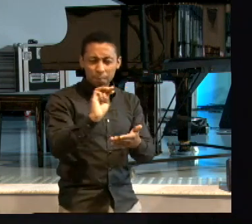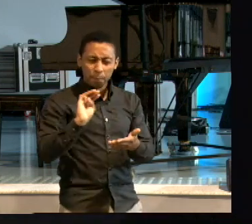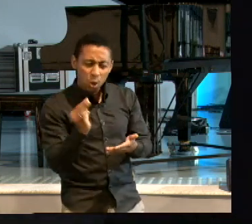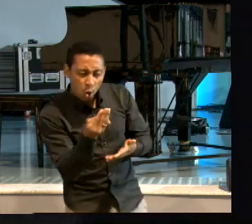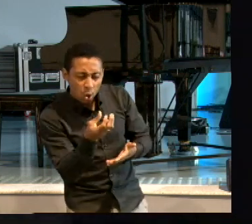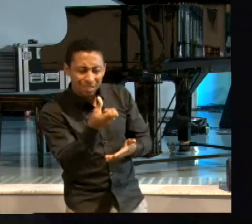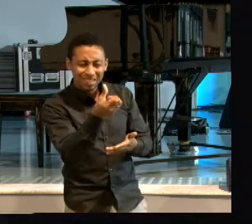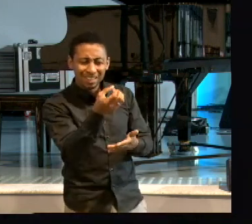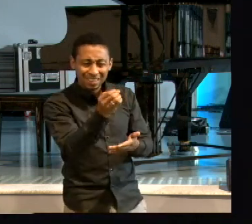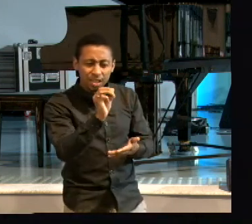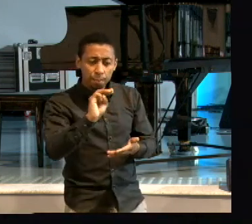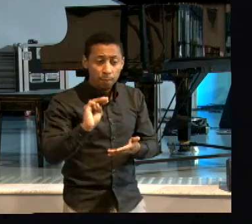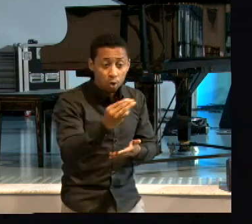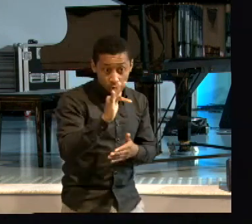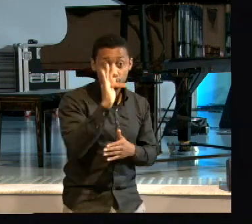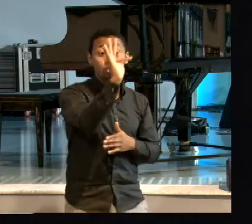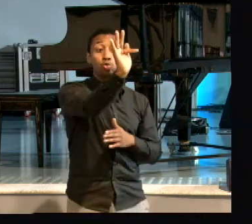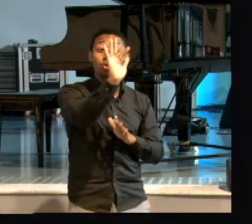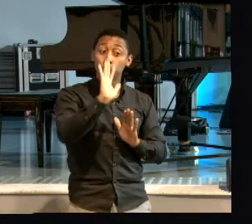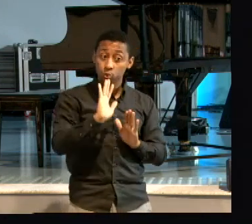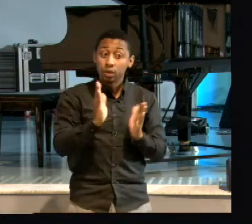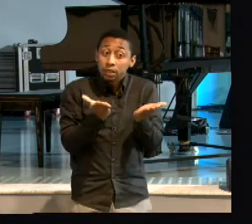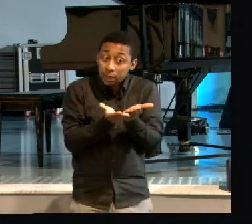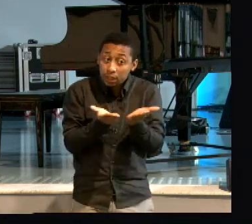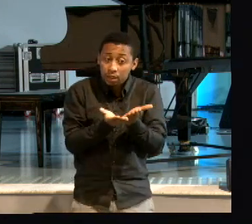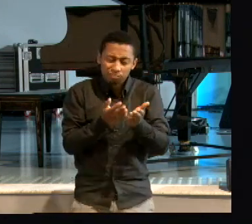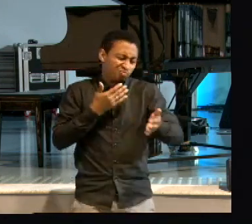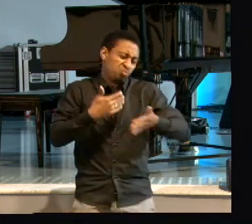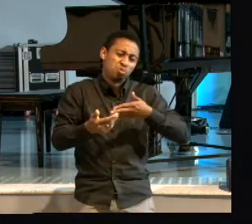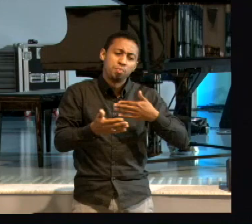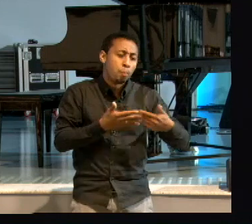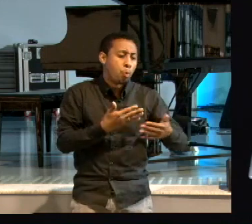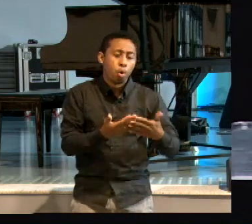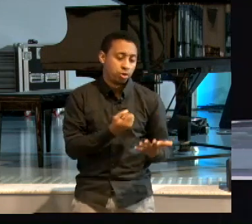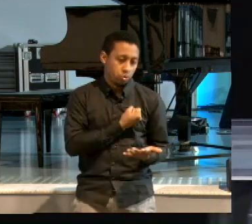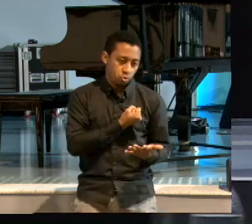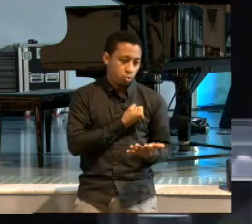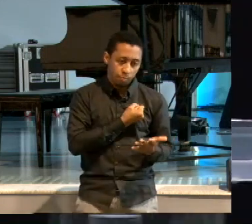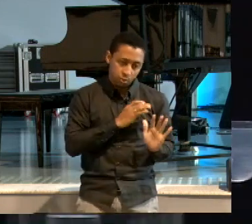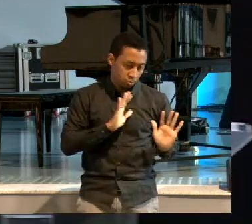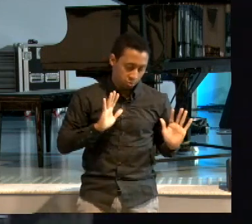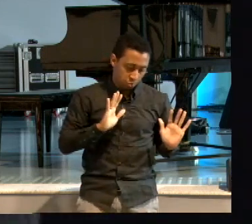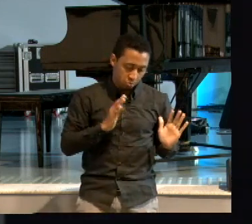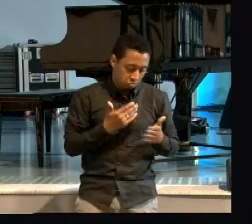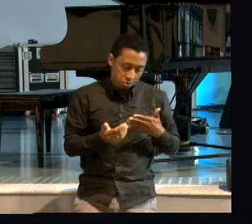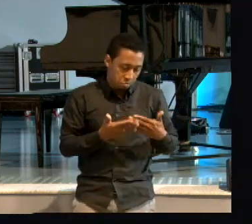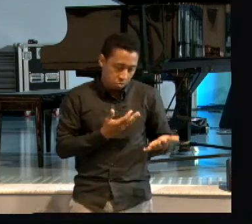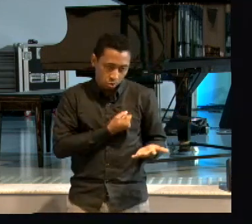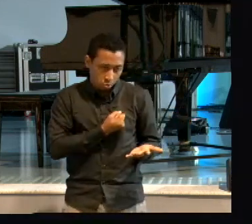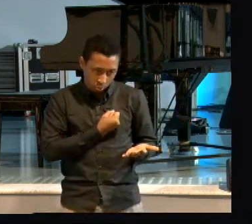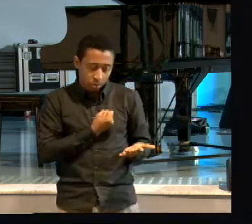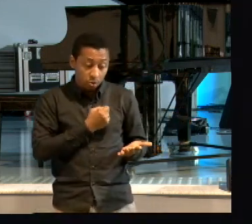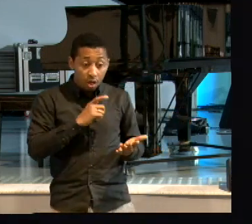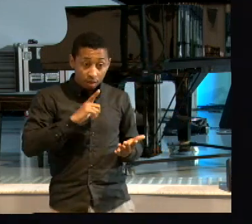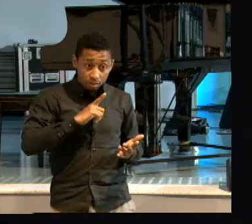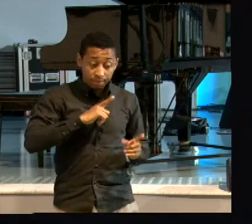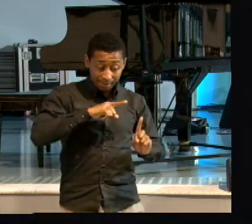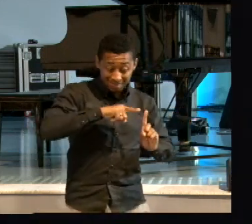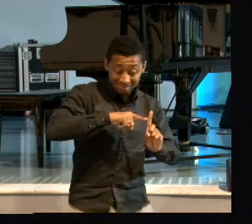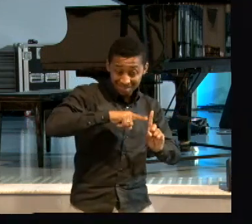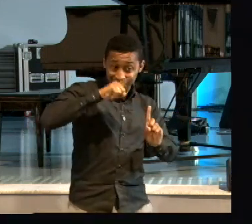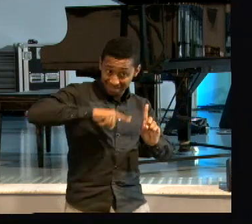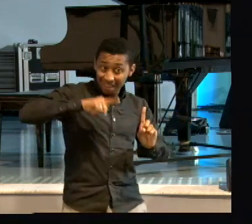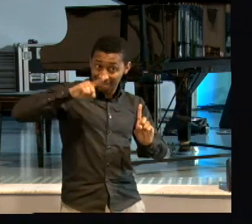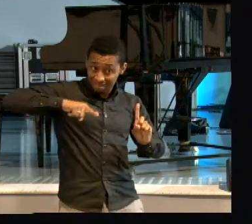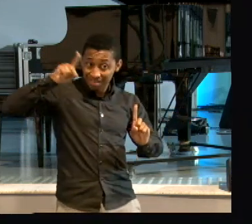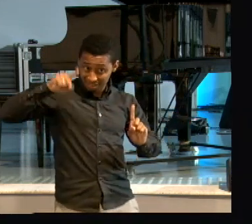milhões. Independente de qual seja esse número que o próximo censo vai revelar. Existe uma estatística que se mantém de pé desde que nós